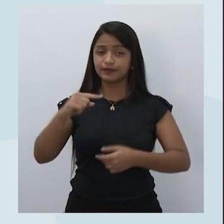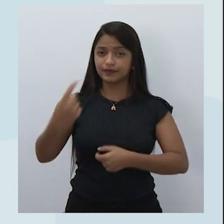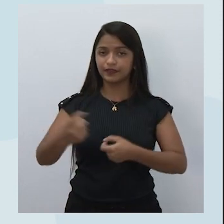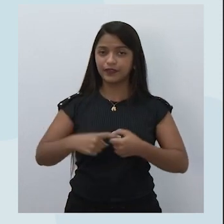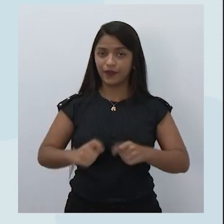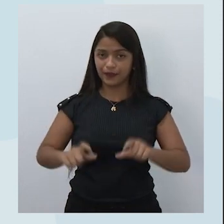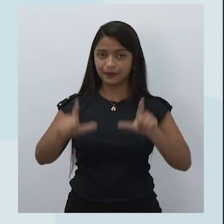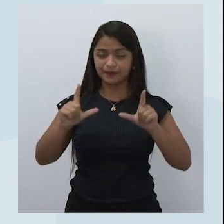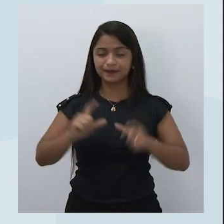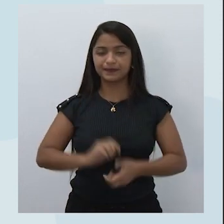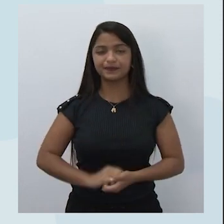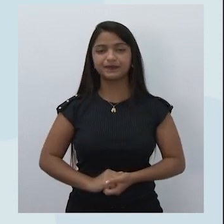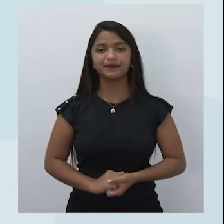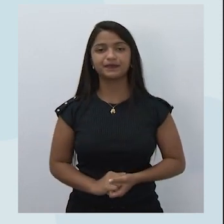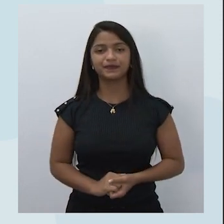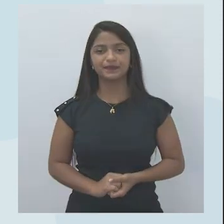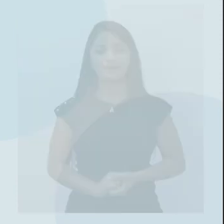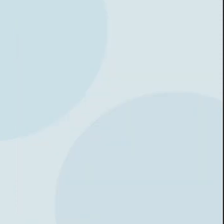retornar?